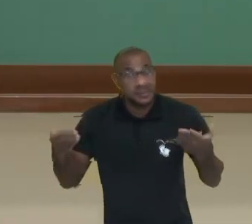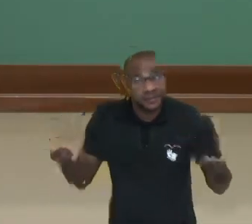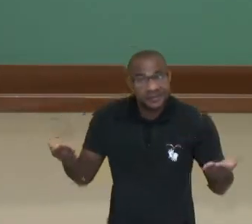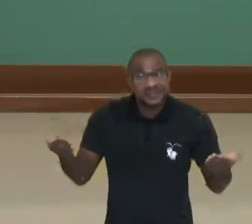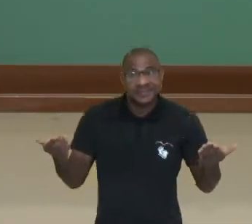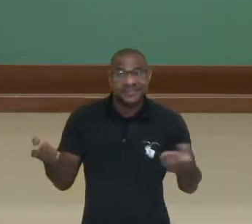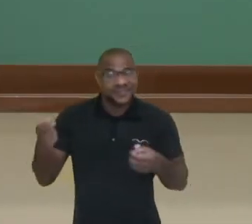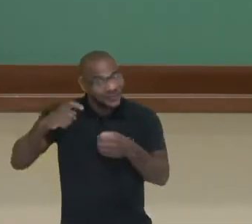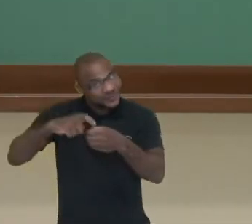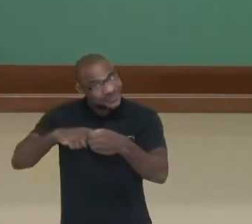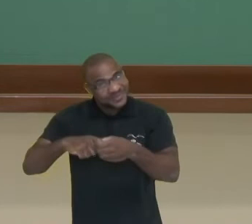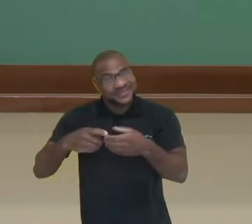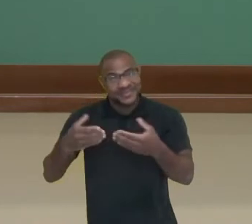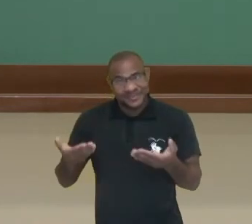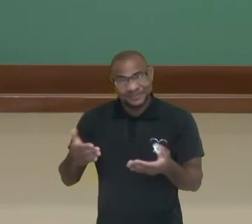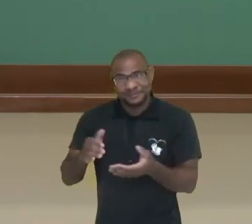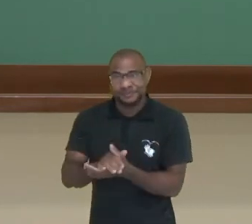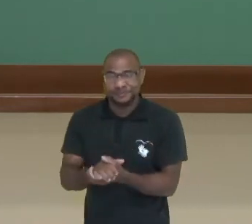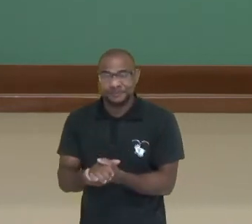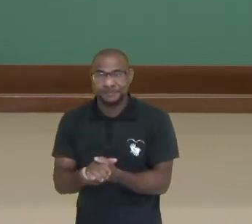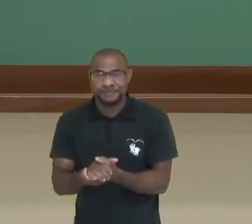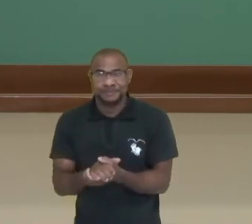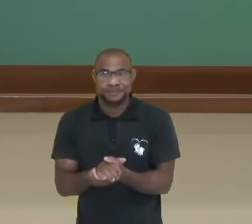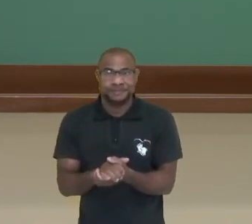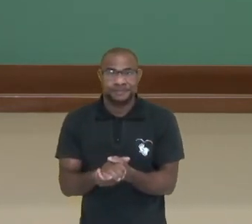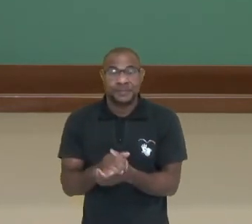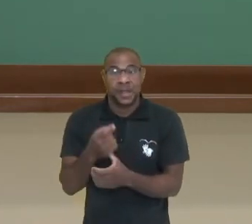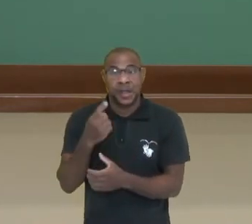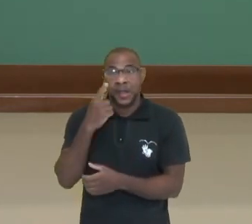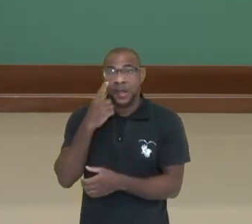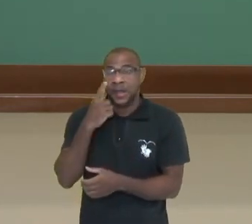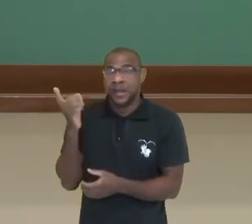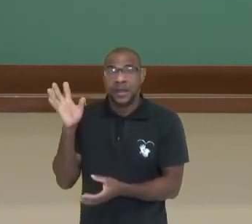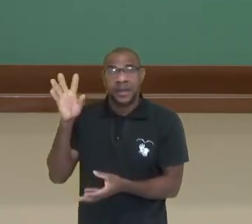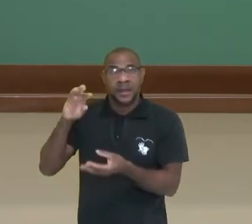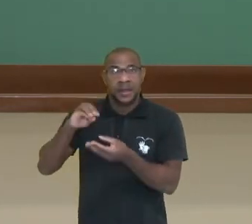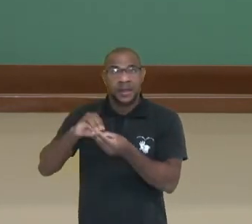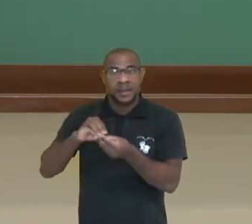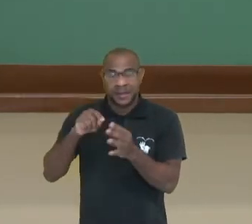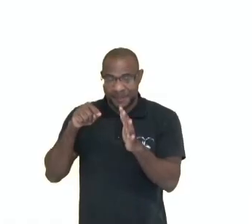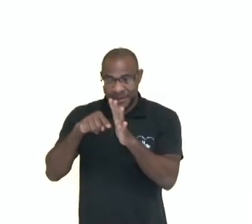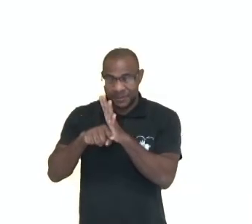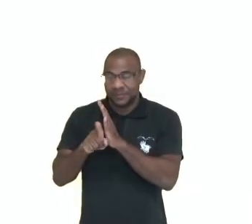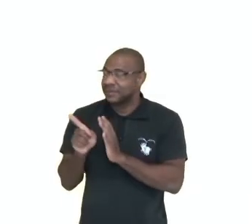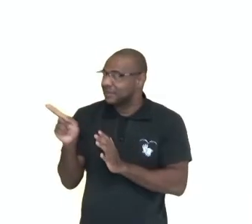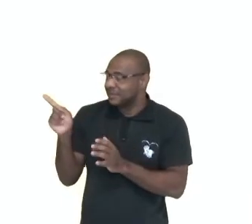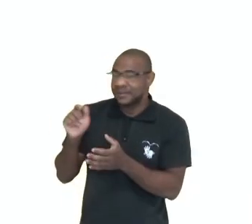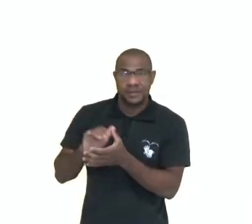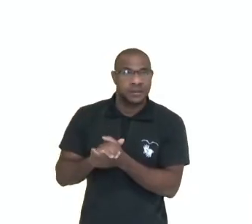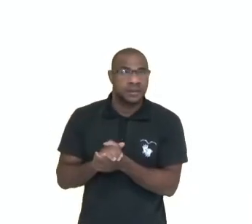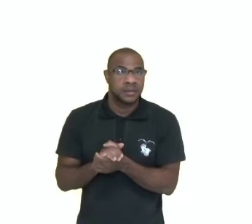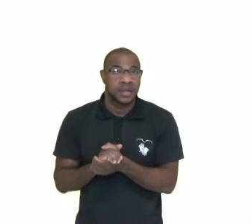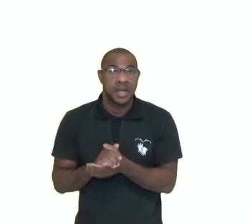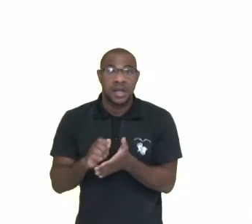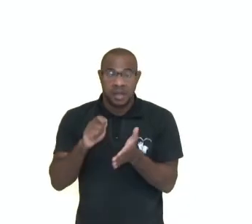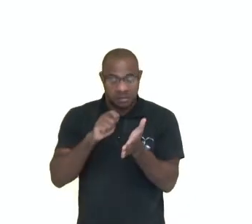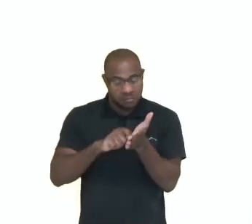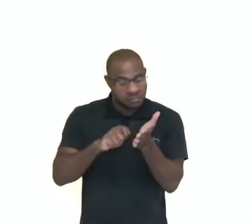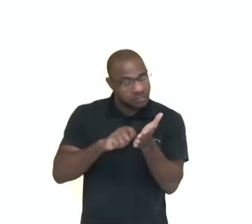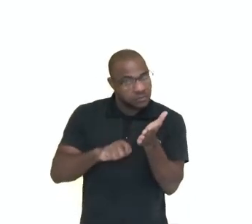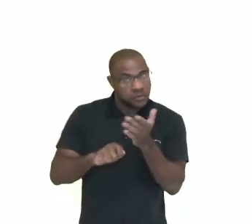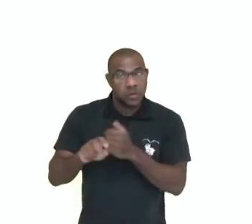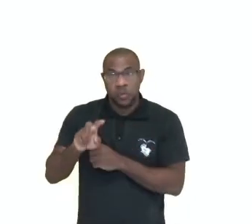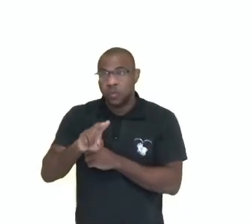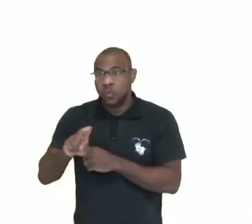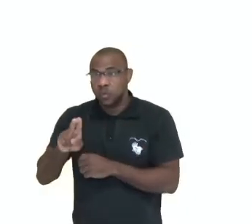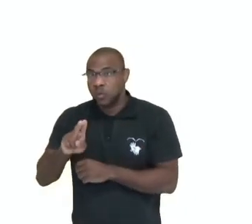Olá, meus amiguinhos, estamos de volta. Vamos dar uma retomada aqui na pergunta? Olha só, escreva sobre o uso